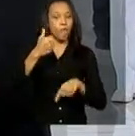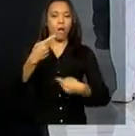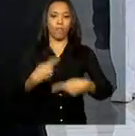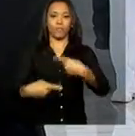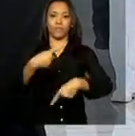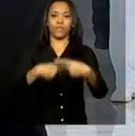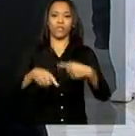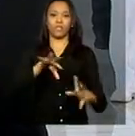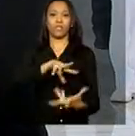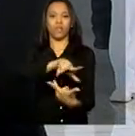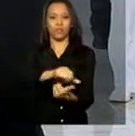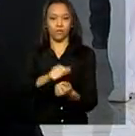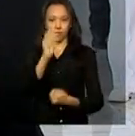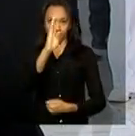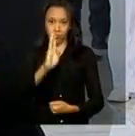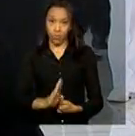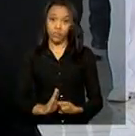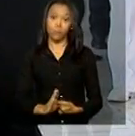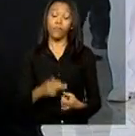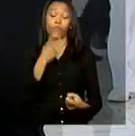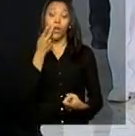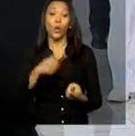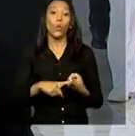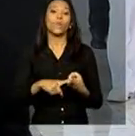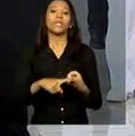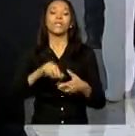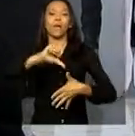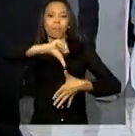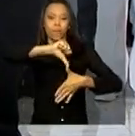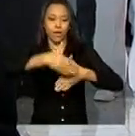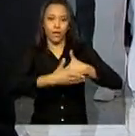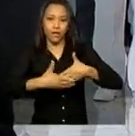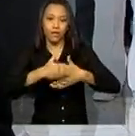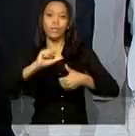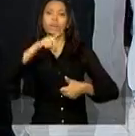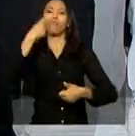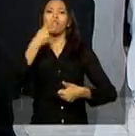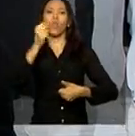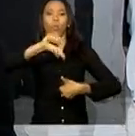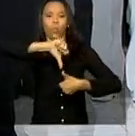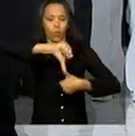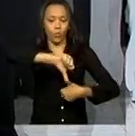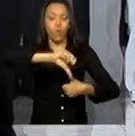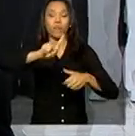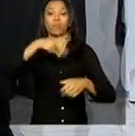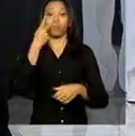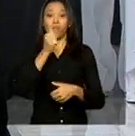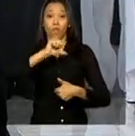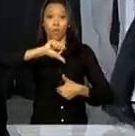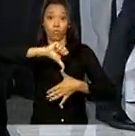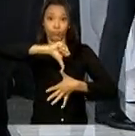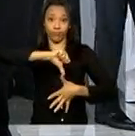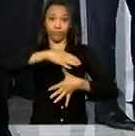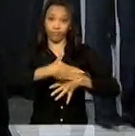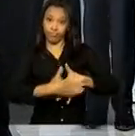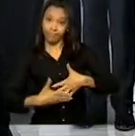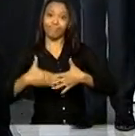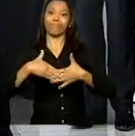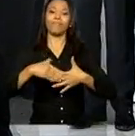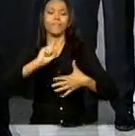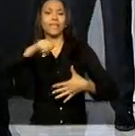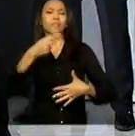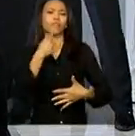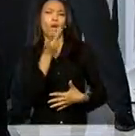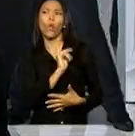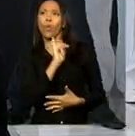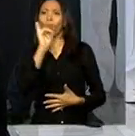segundo mandato. Falou primeiro de América do Sul, depois falou de América Central, depois falou de América Latina, daí se partiu para falar de